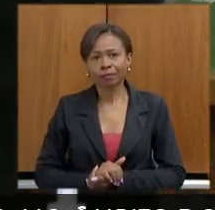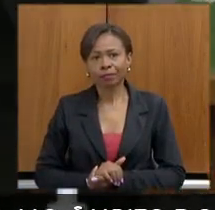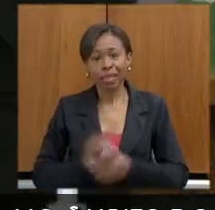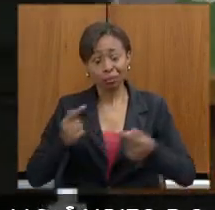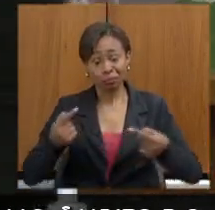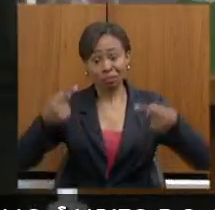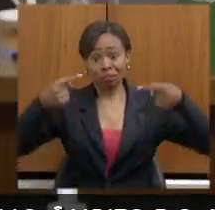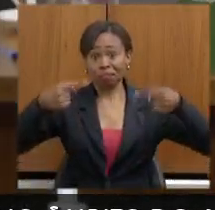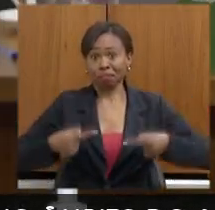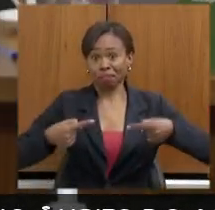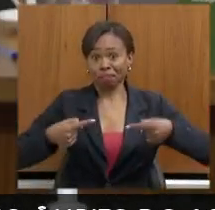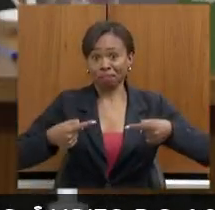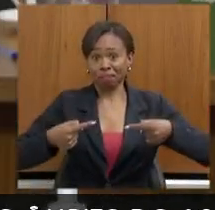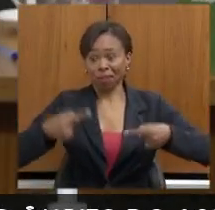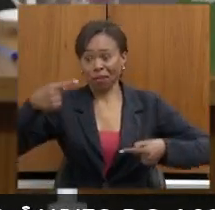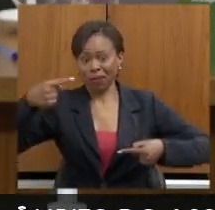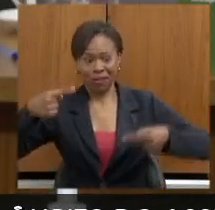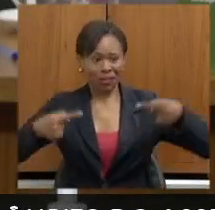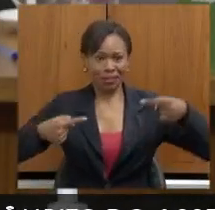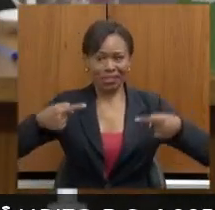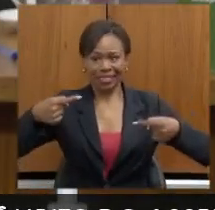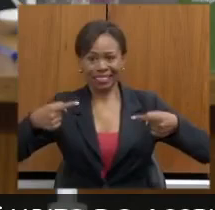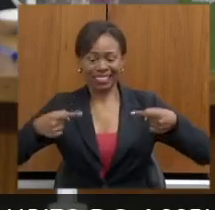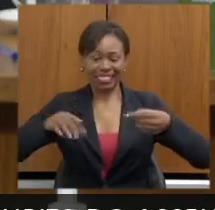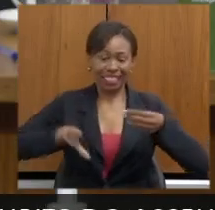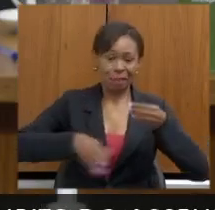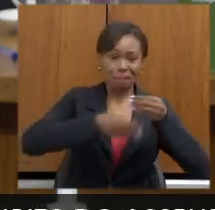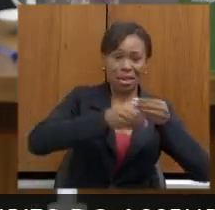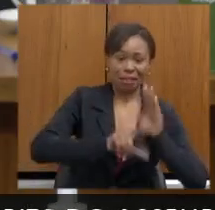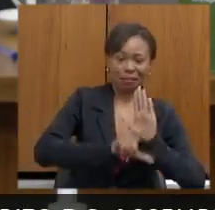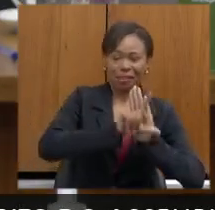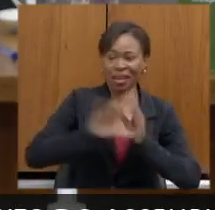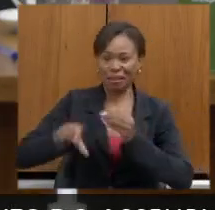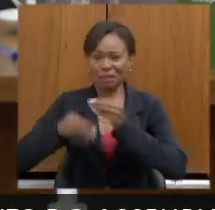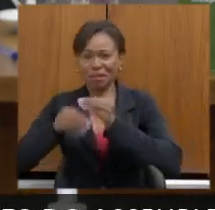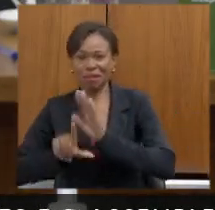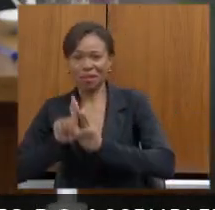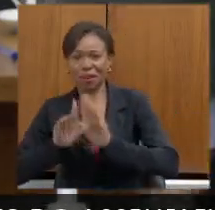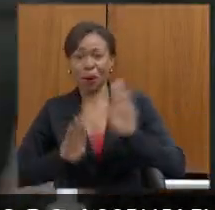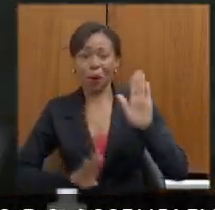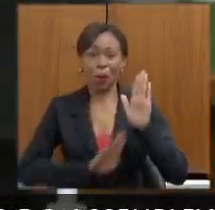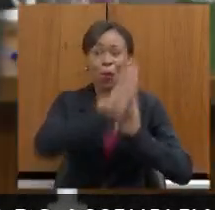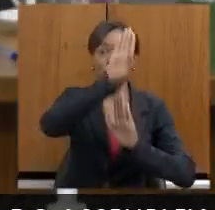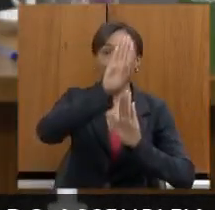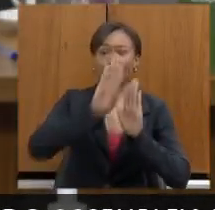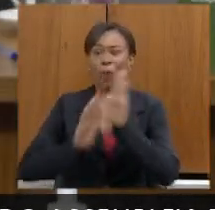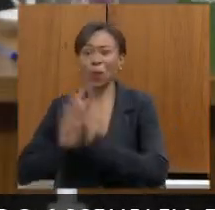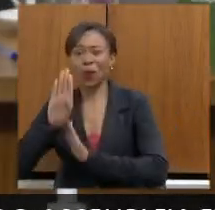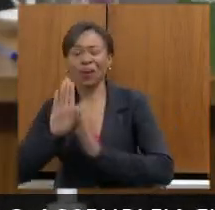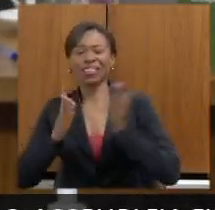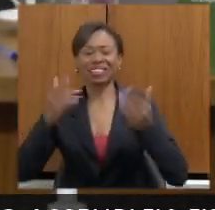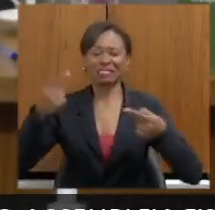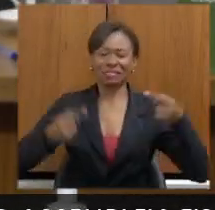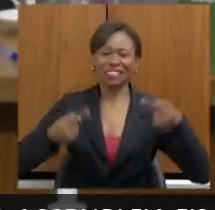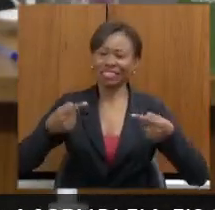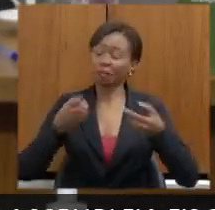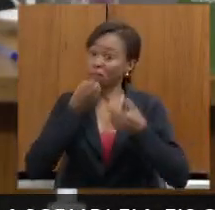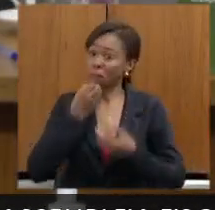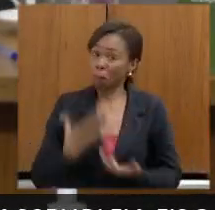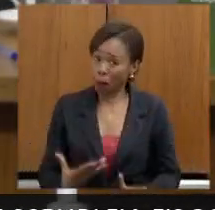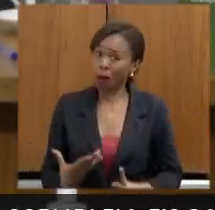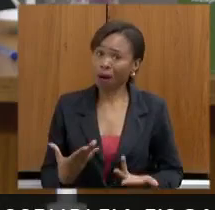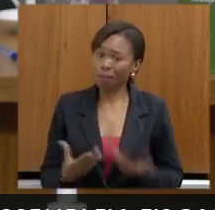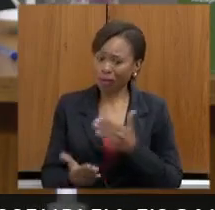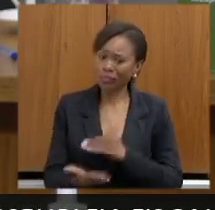salutar que nós estamos tendo aqui em termos de emenda parlamentar Estadual destinada ao Corpo de Bombeiros Militar e eu gostaria inclusive